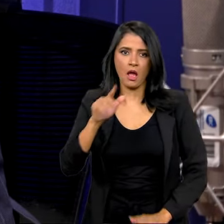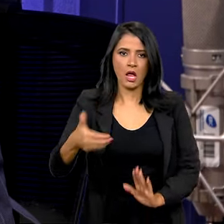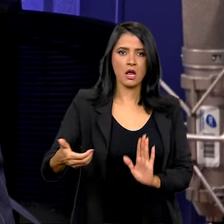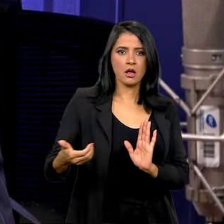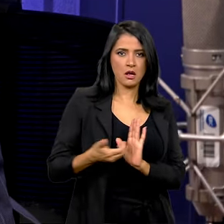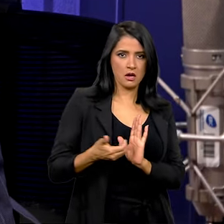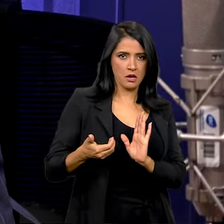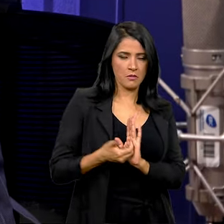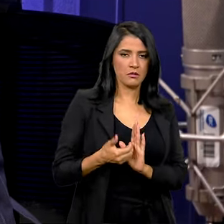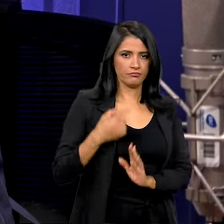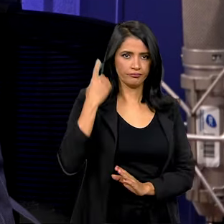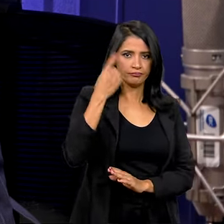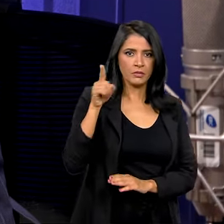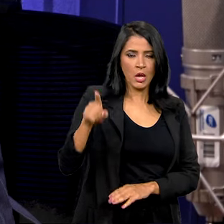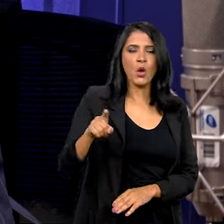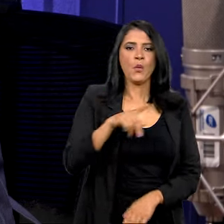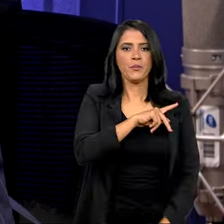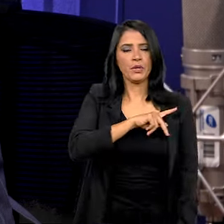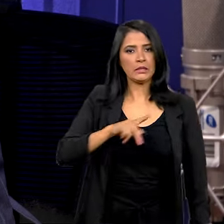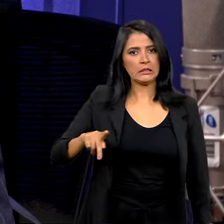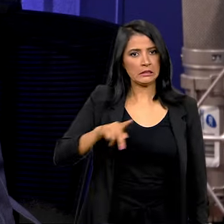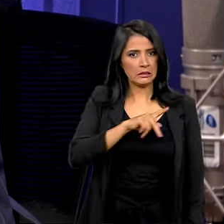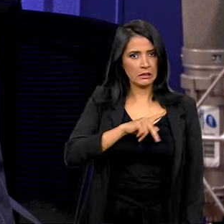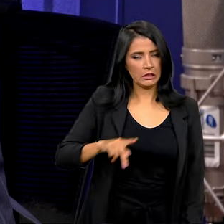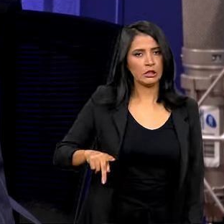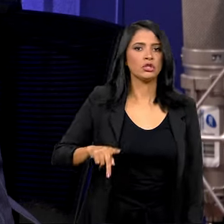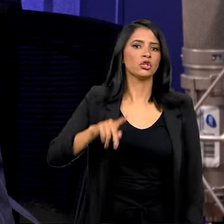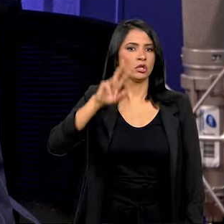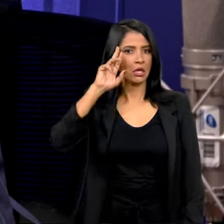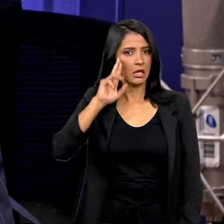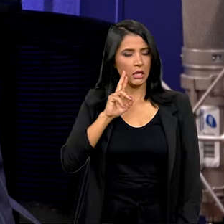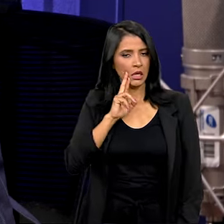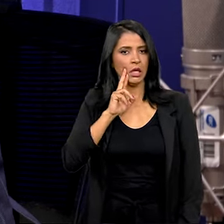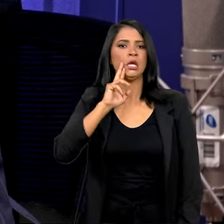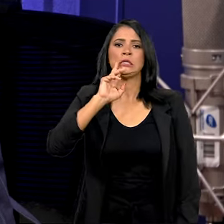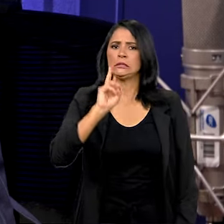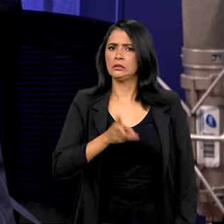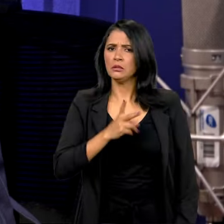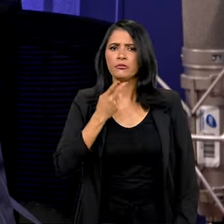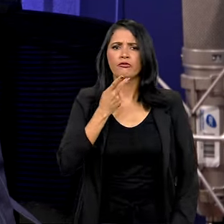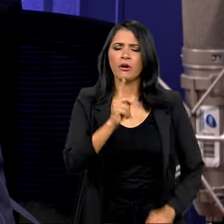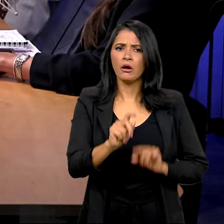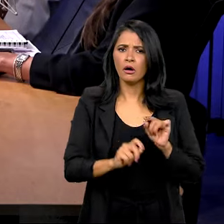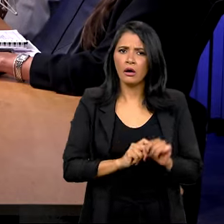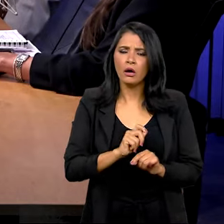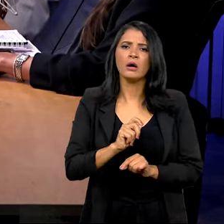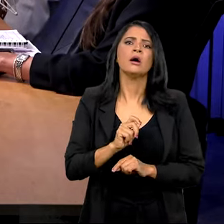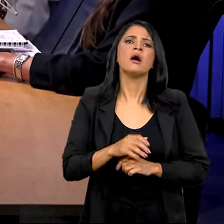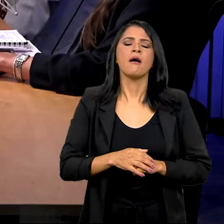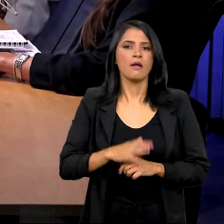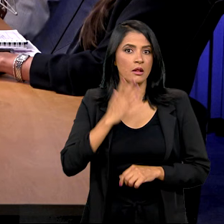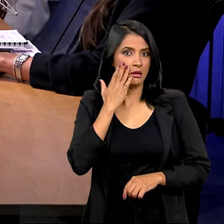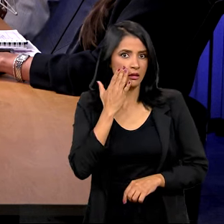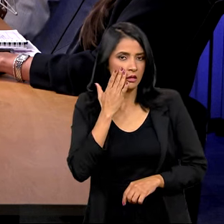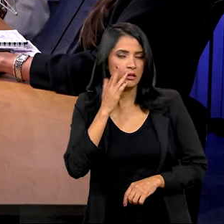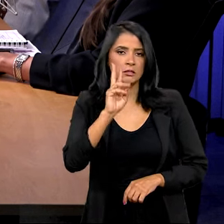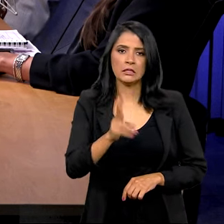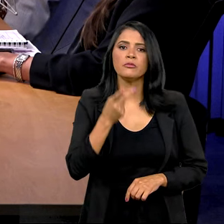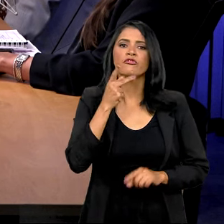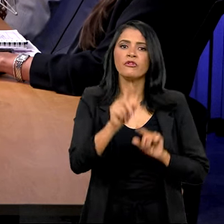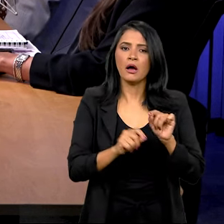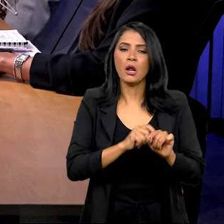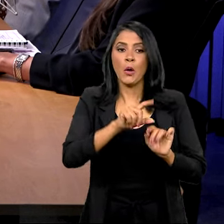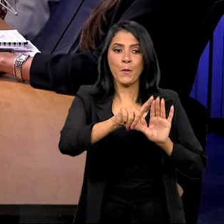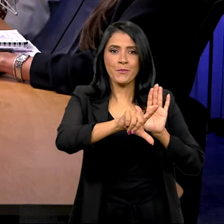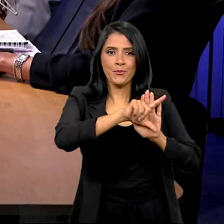Deputados eh o presidente atul Lira tem sempre falado na prioridade da pauta verde e uma prioridade que se reflete